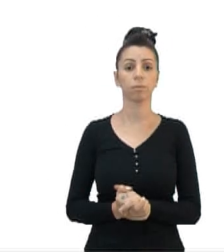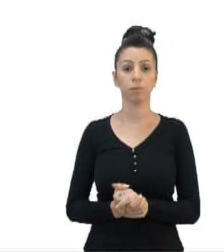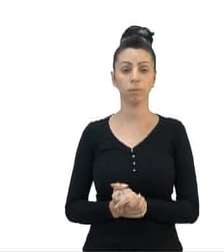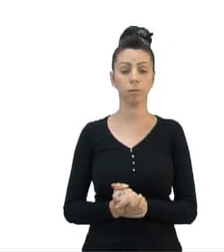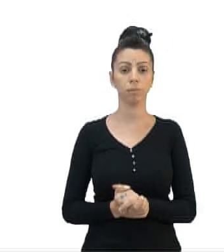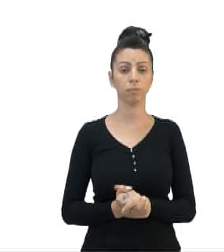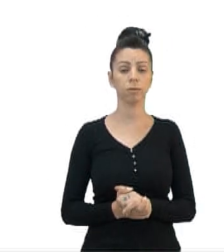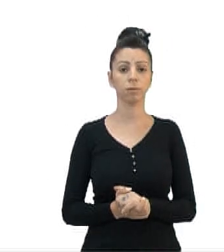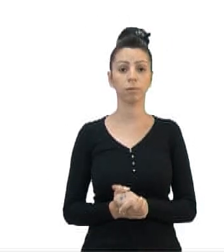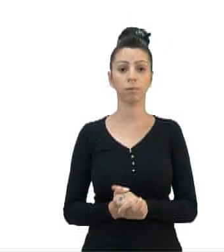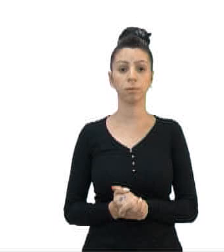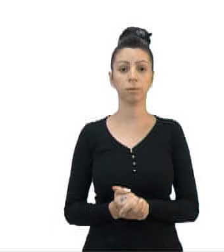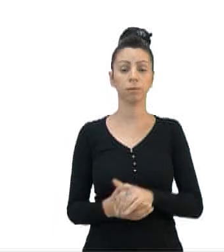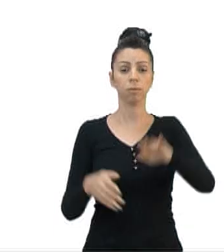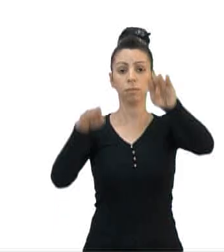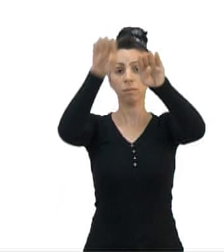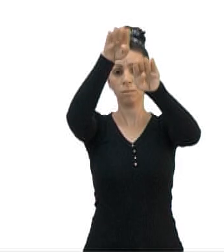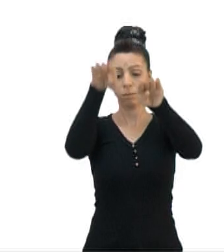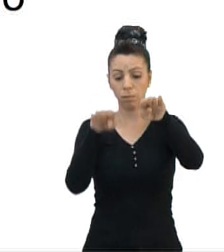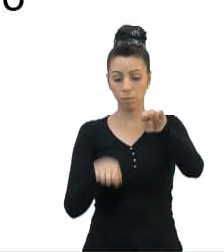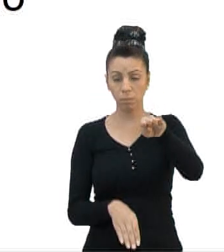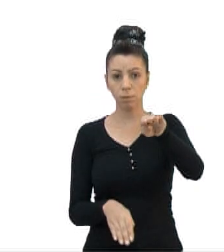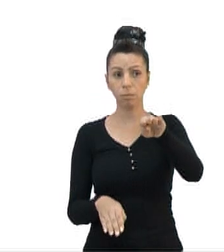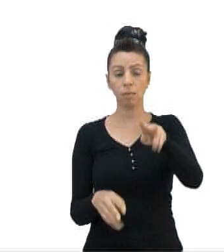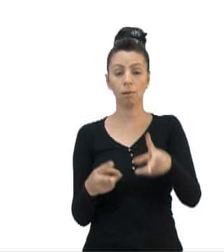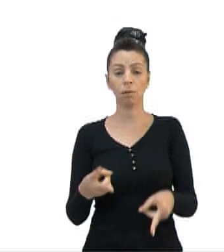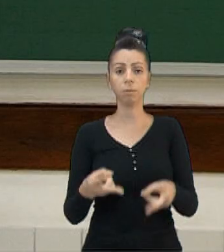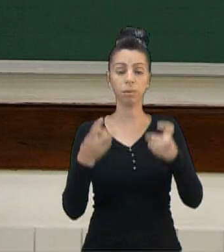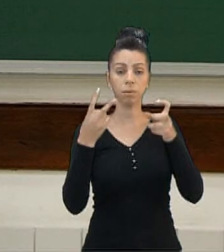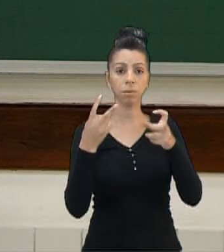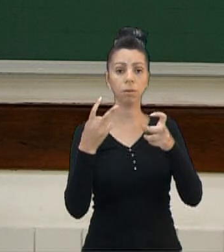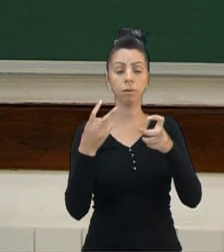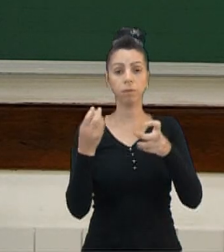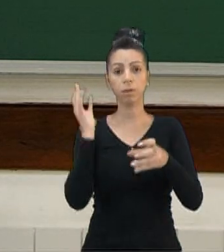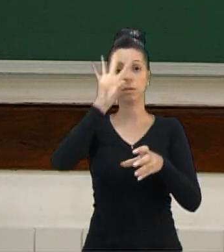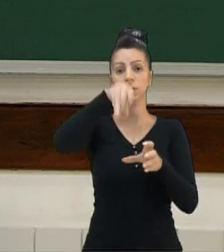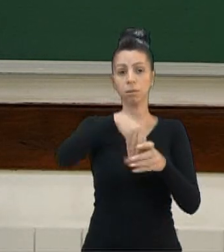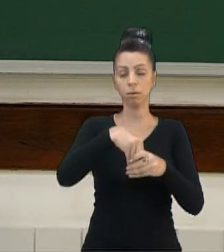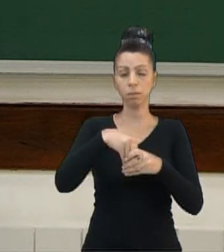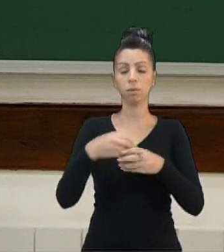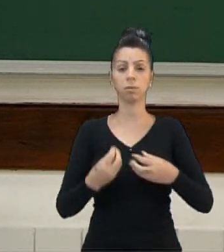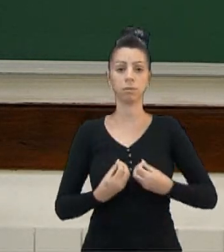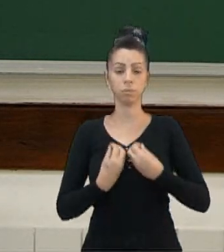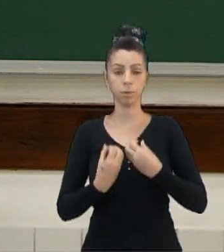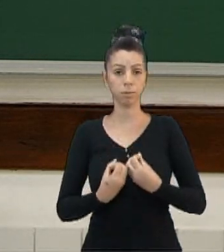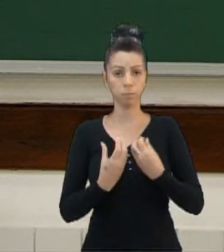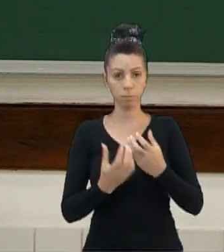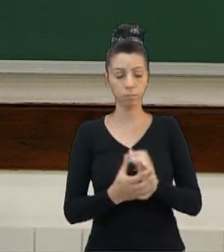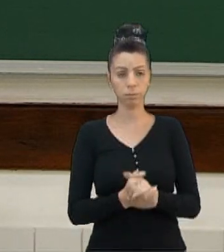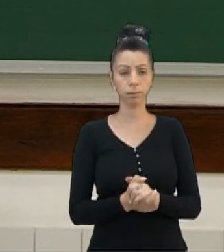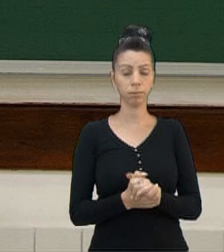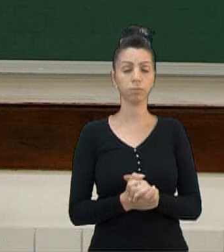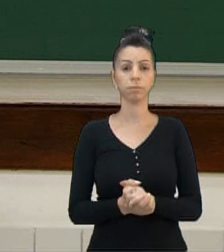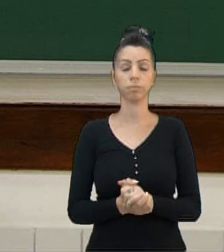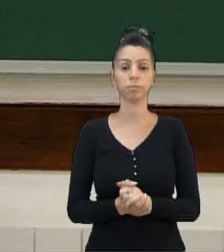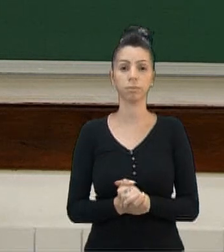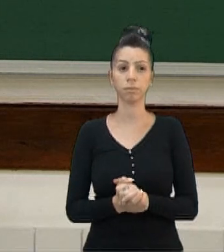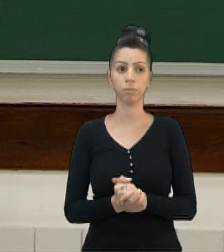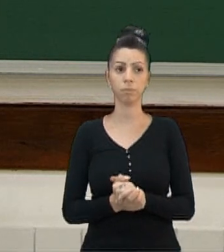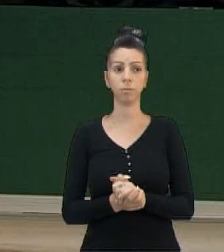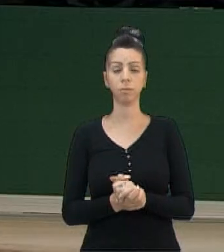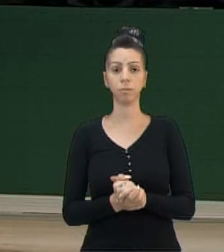no poema quando a gente observa, eu vou voltar aqui rapidinho, quando a gente observa o quê? Olha lá, o bicho não era um